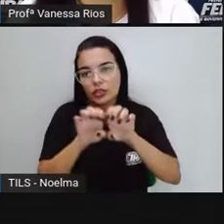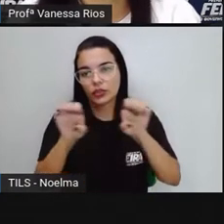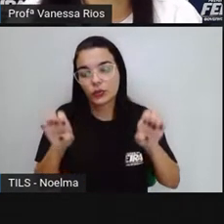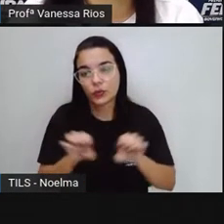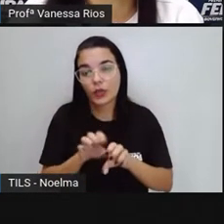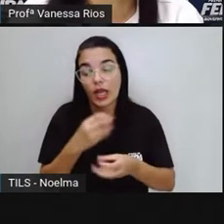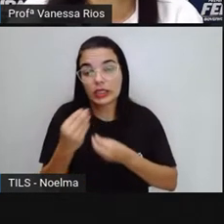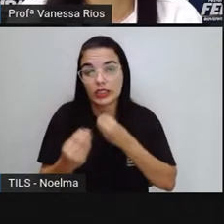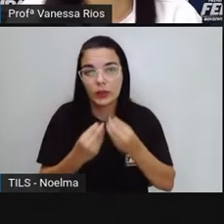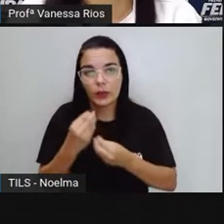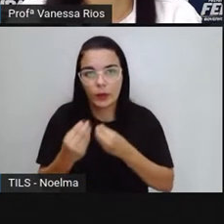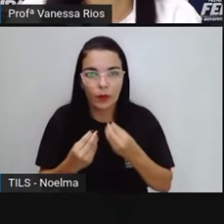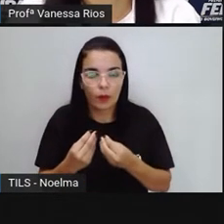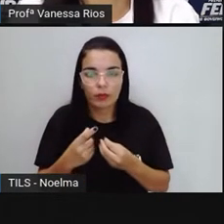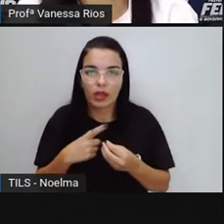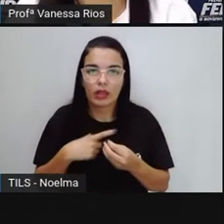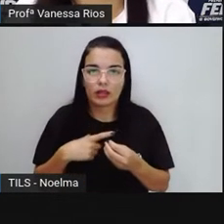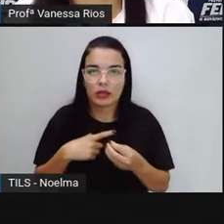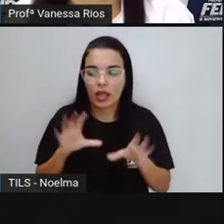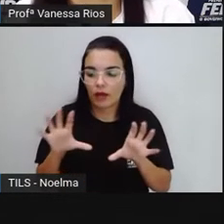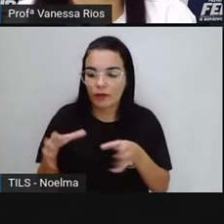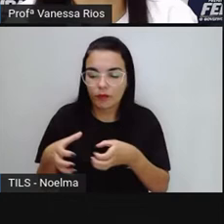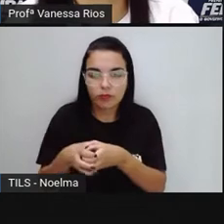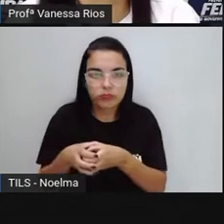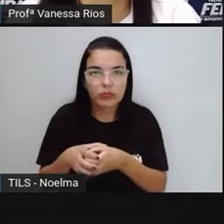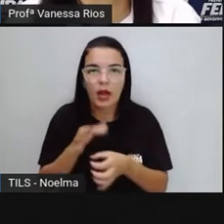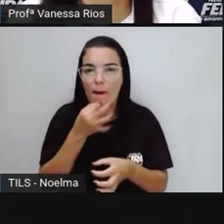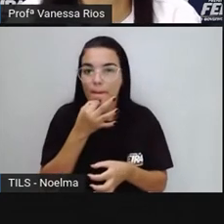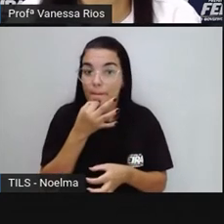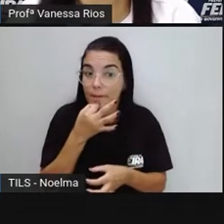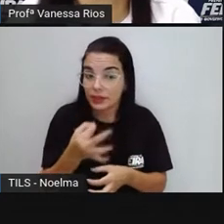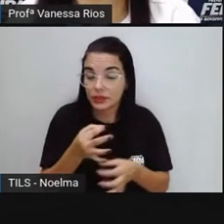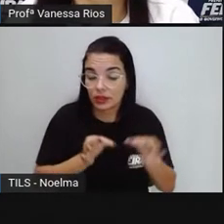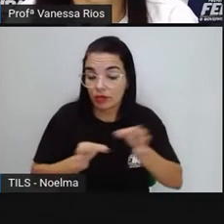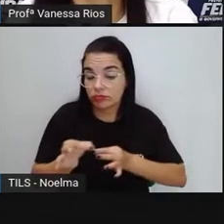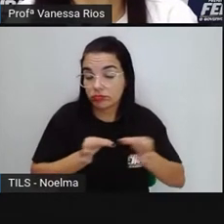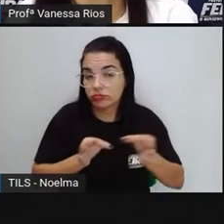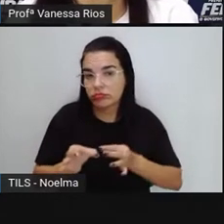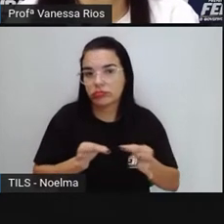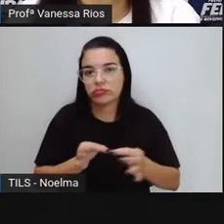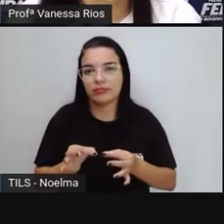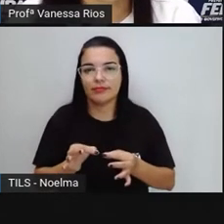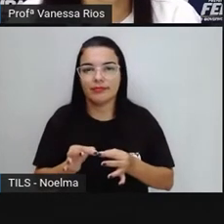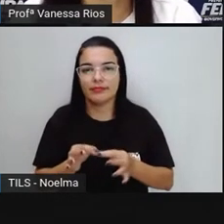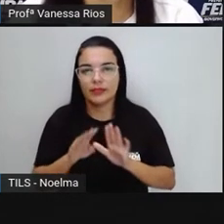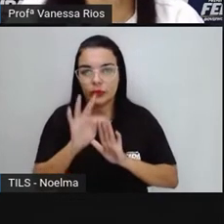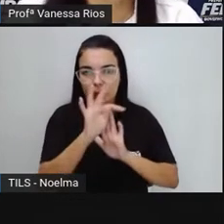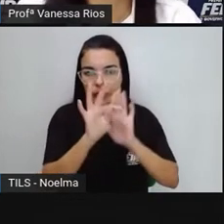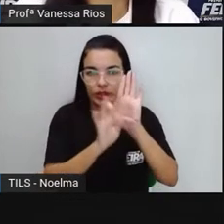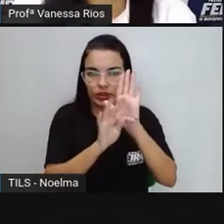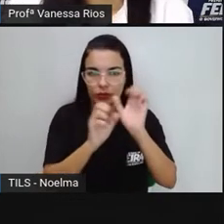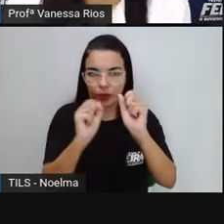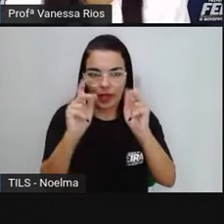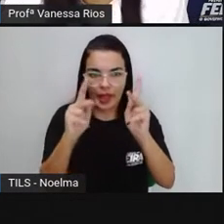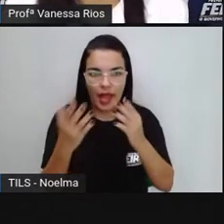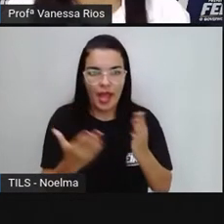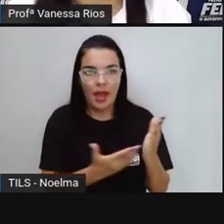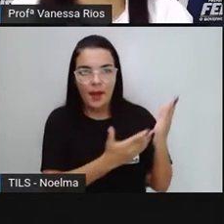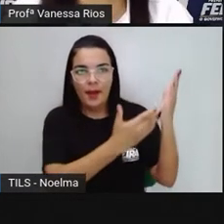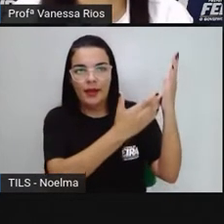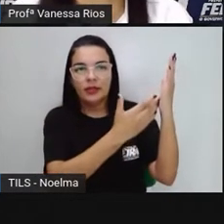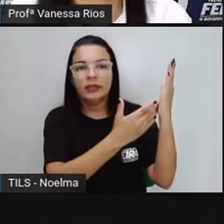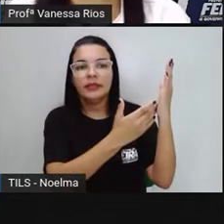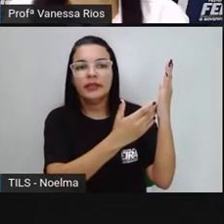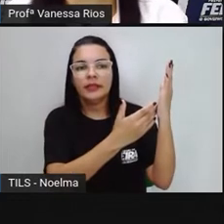ela aparece na sua formação, na sua organização num texto, tá certo? Então,